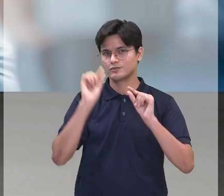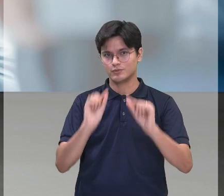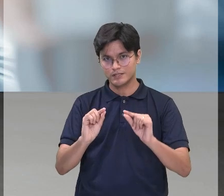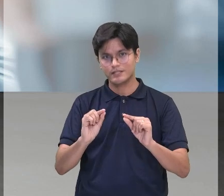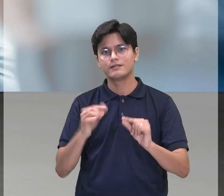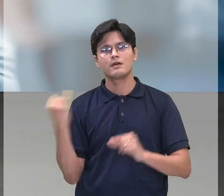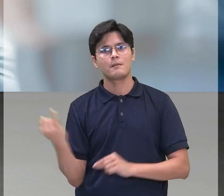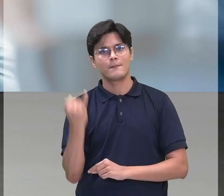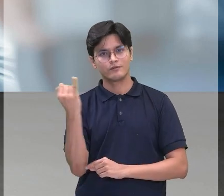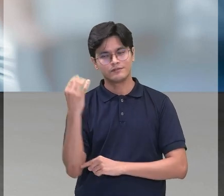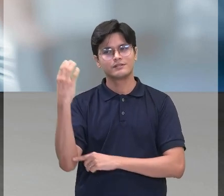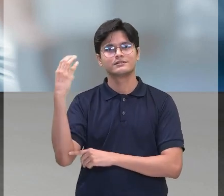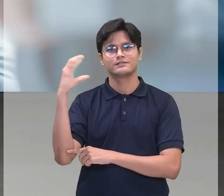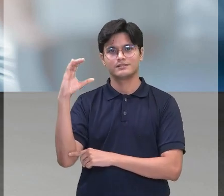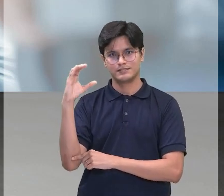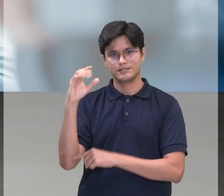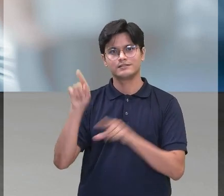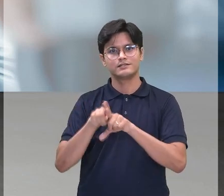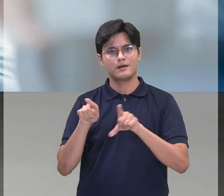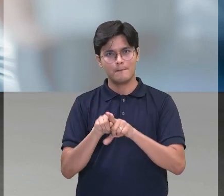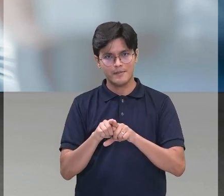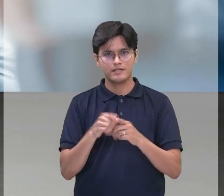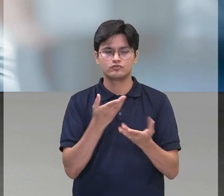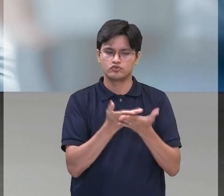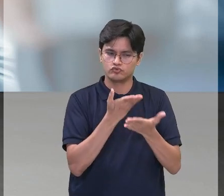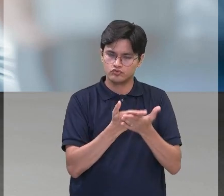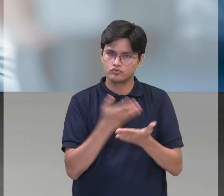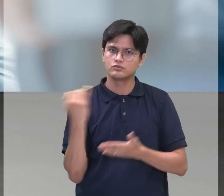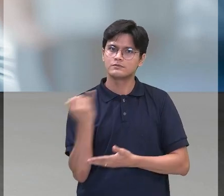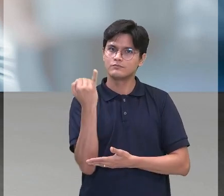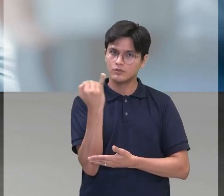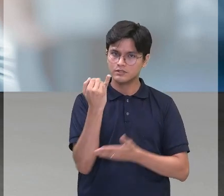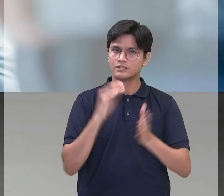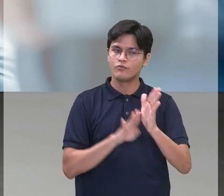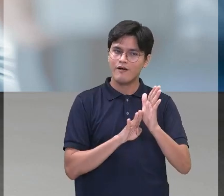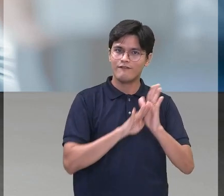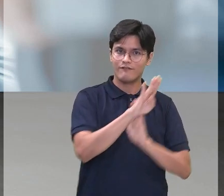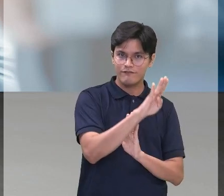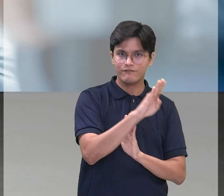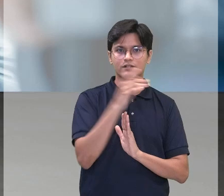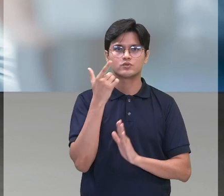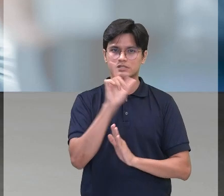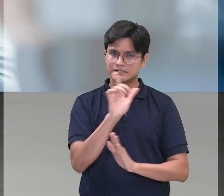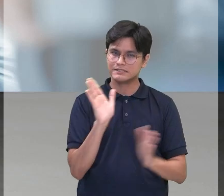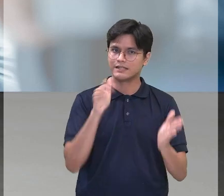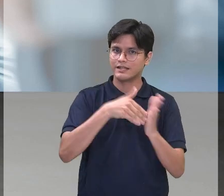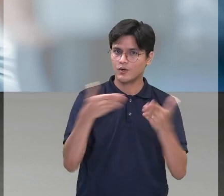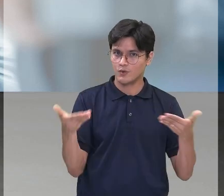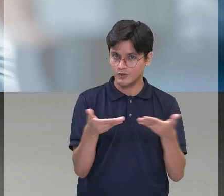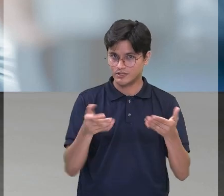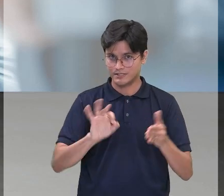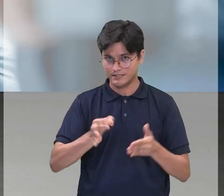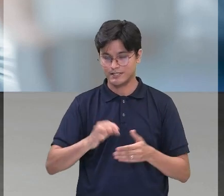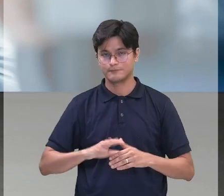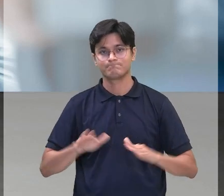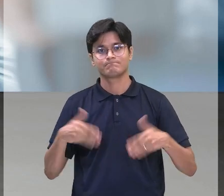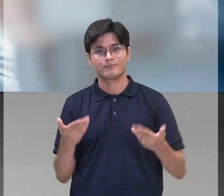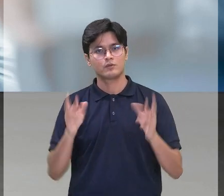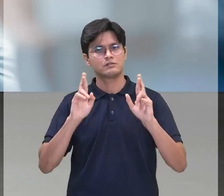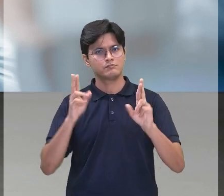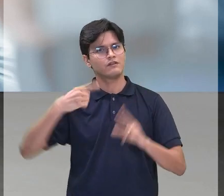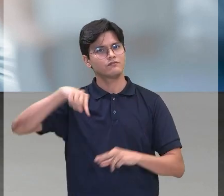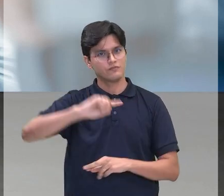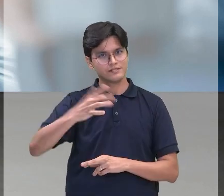da ciência, a importância do estudo para todo esse avanço que nós temos até o dia de hoje, tá bom? Então, espero que vocês